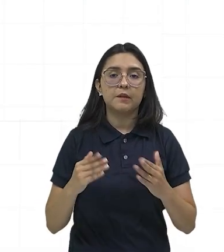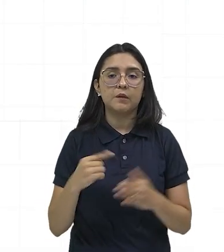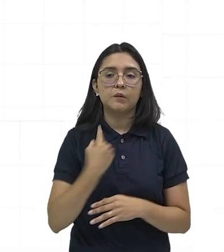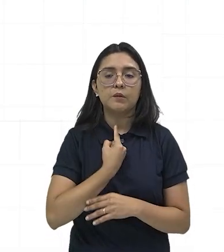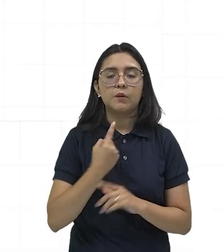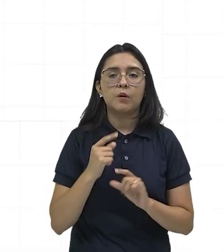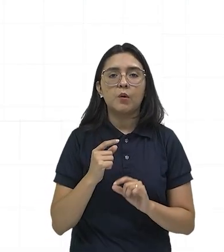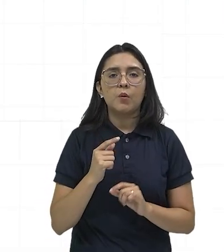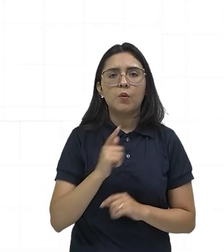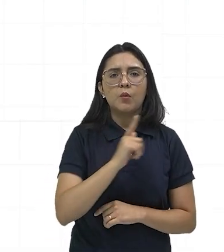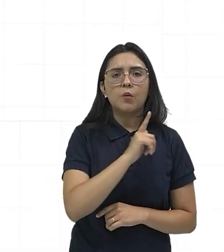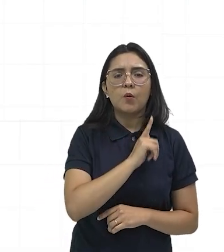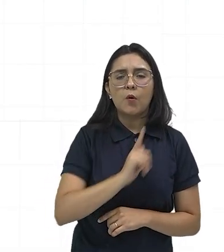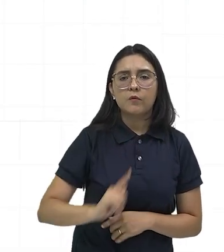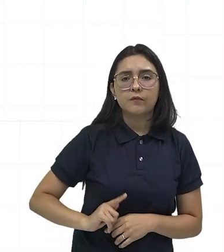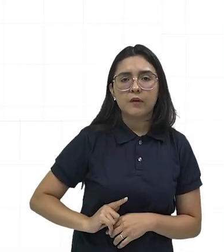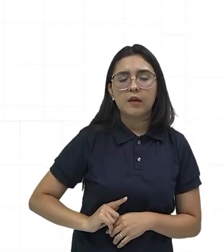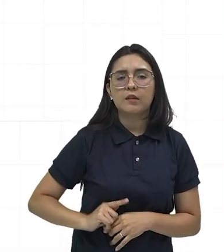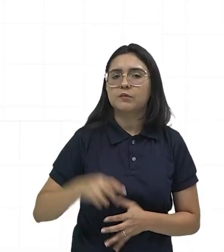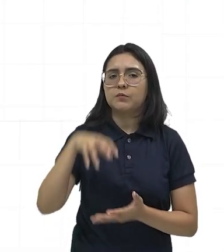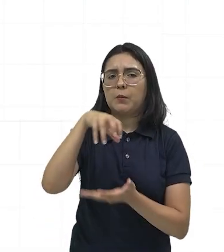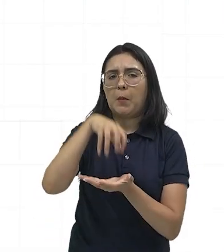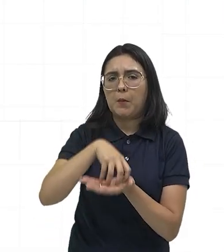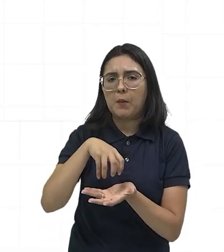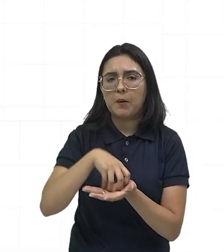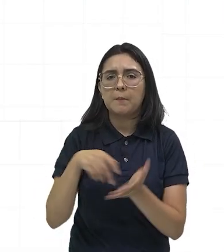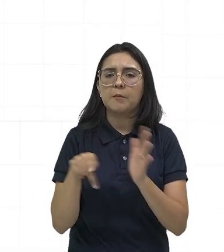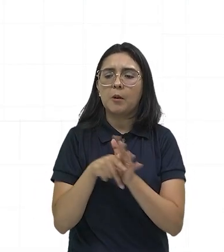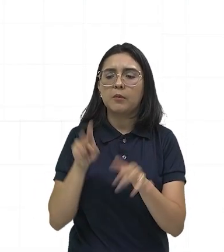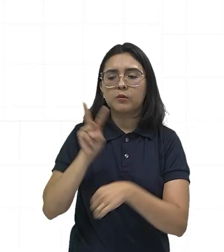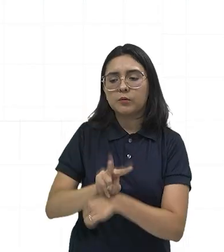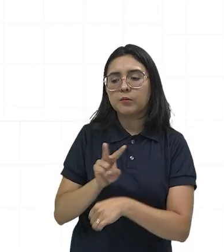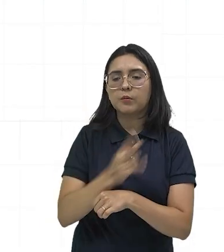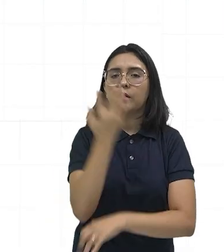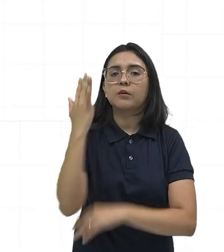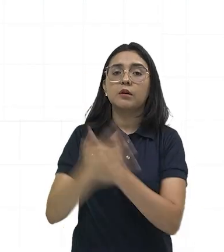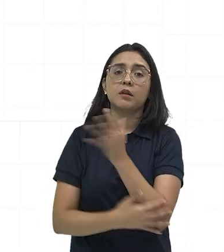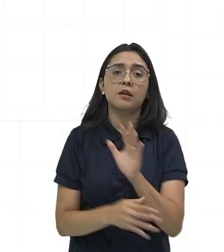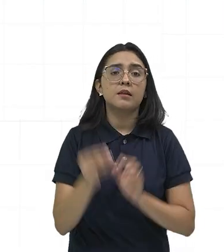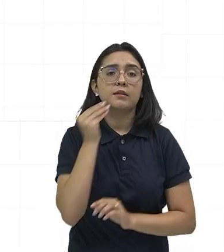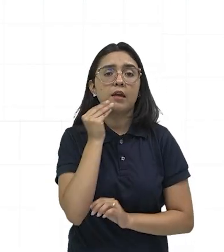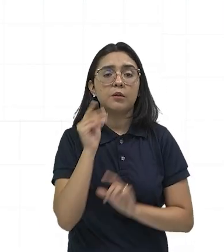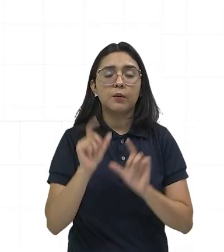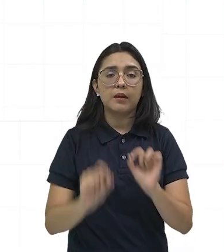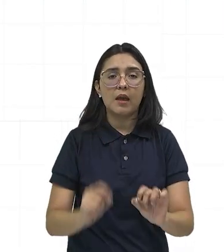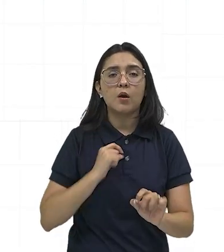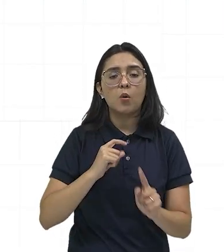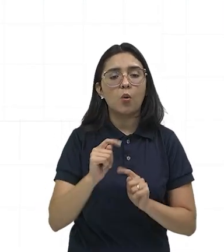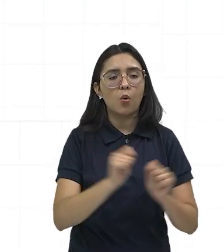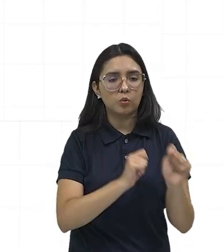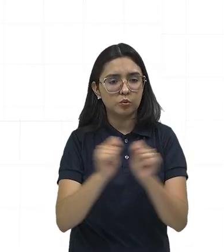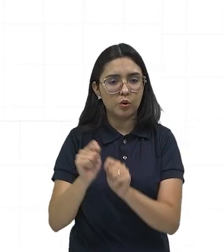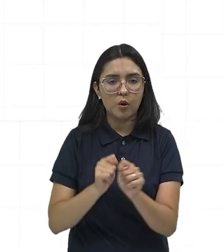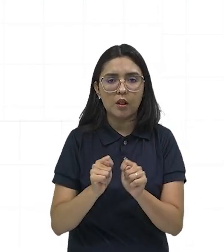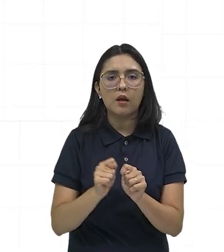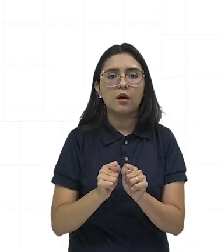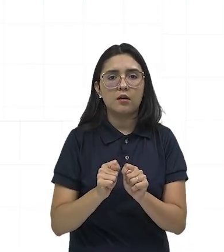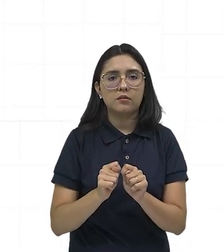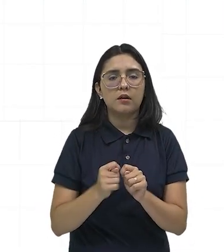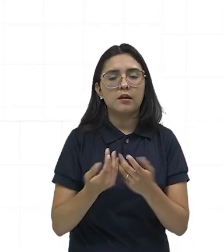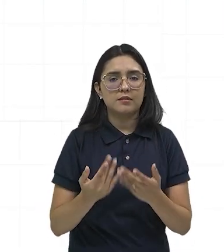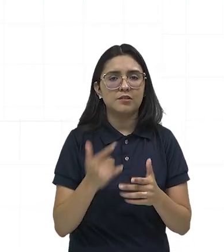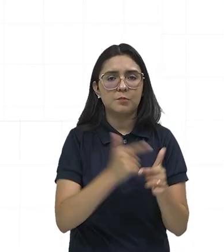tenta, o governo tenta, os órgãos ambientais tentam controlar a qualquer custo